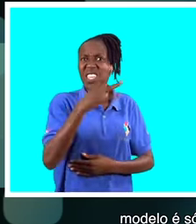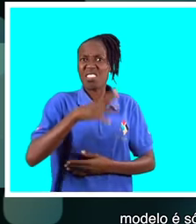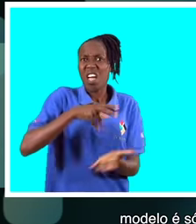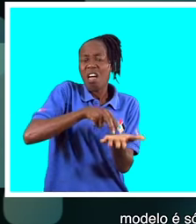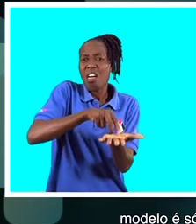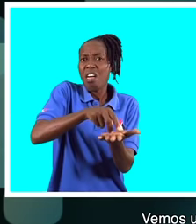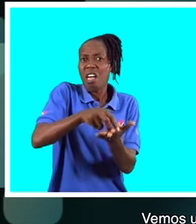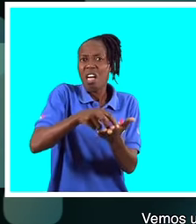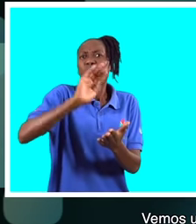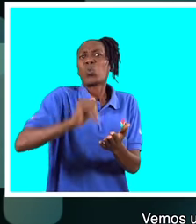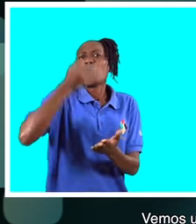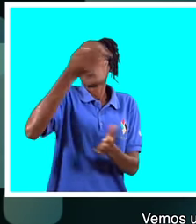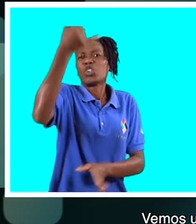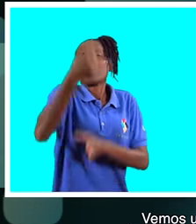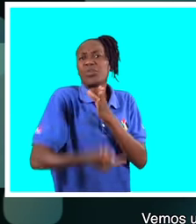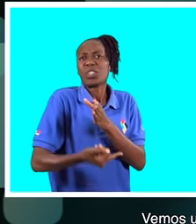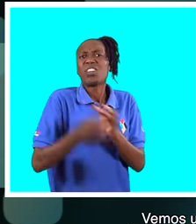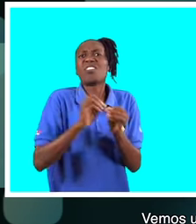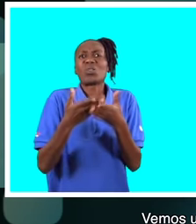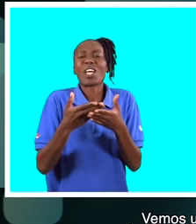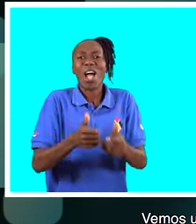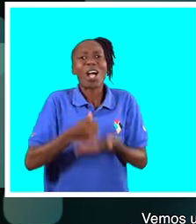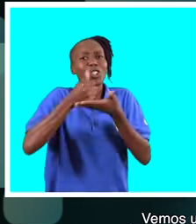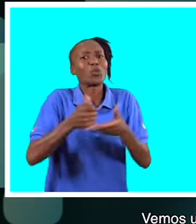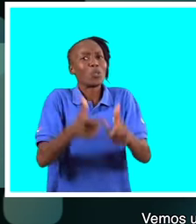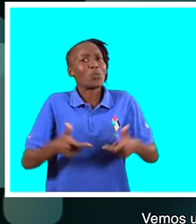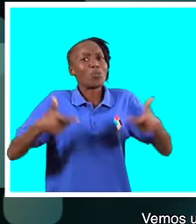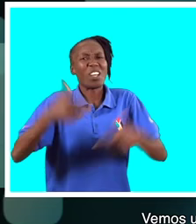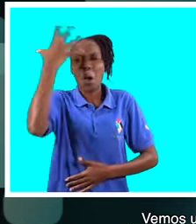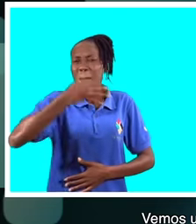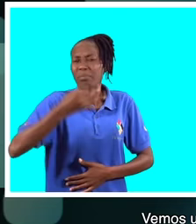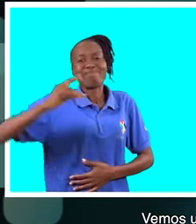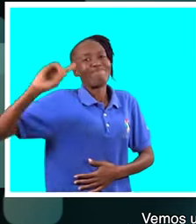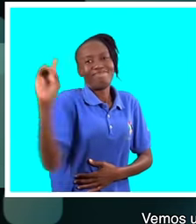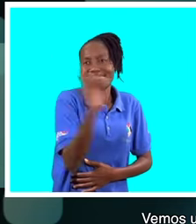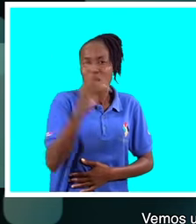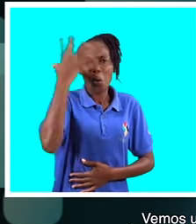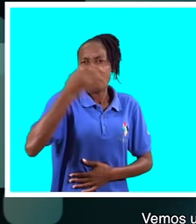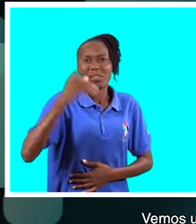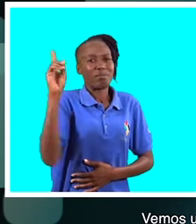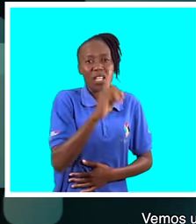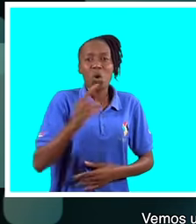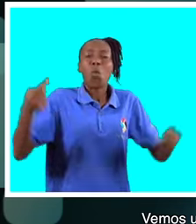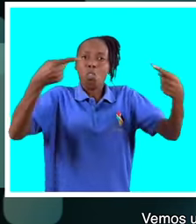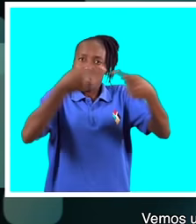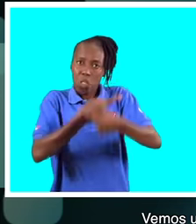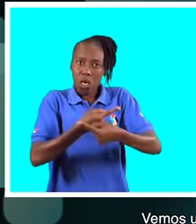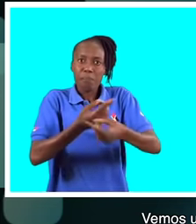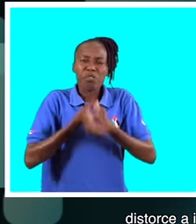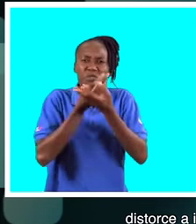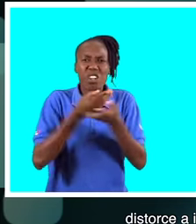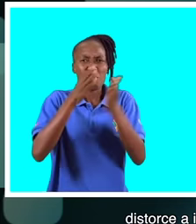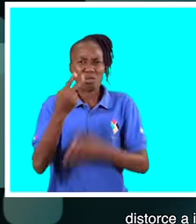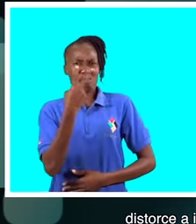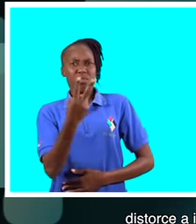aqui fazemos mistura. Aquela pessoa que nós vimos na passarela, estamos a ver, depois do desfile, está a fazer protocolo. Que não é bonito.